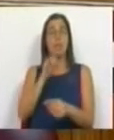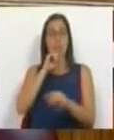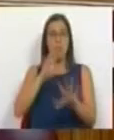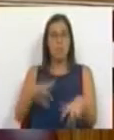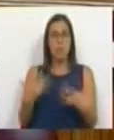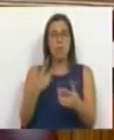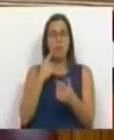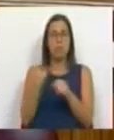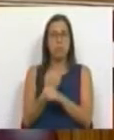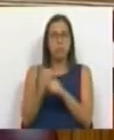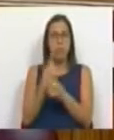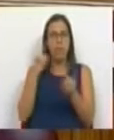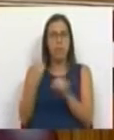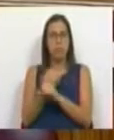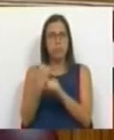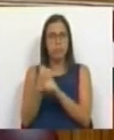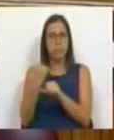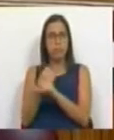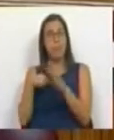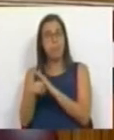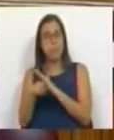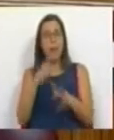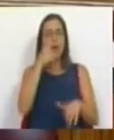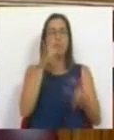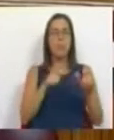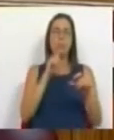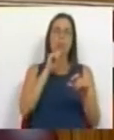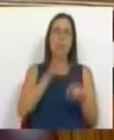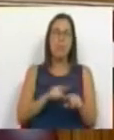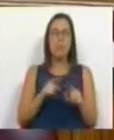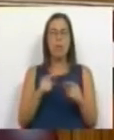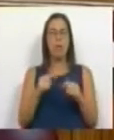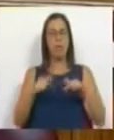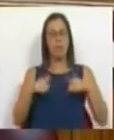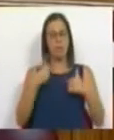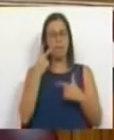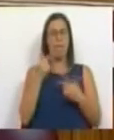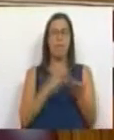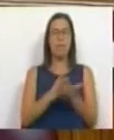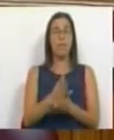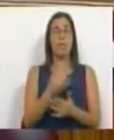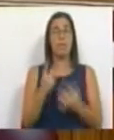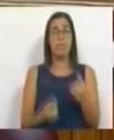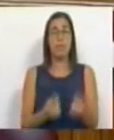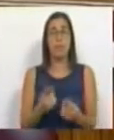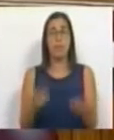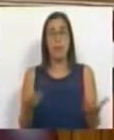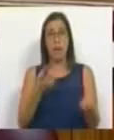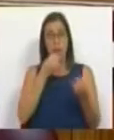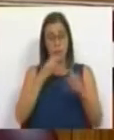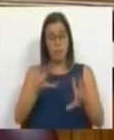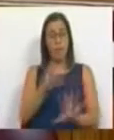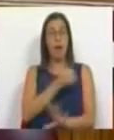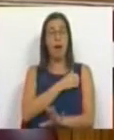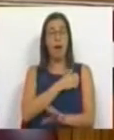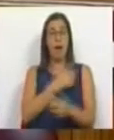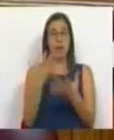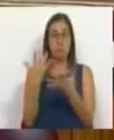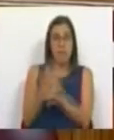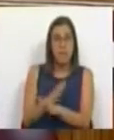ser reconstruídas e para que as pessoas possam, no fundo, reconstruir a sua vida, porque alguém que perde a sua habitação